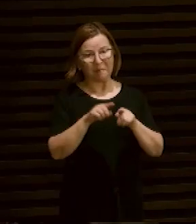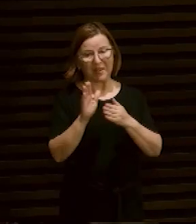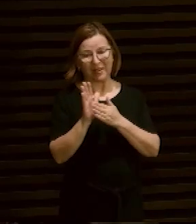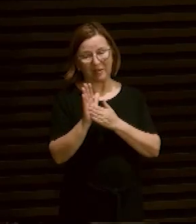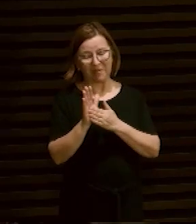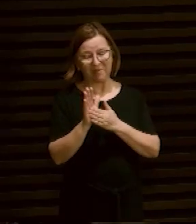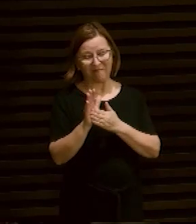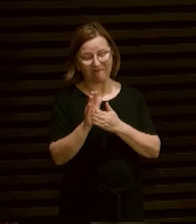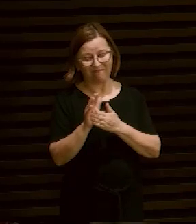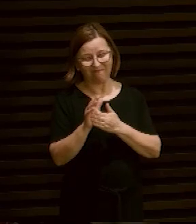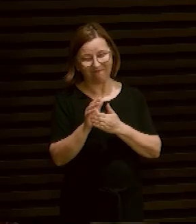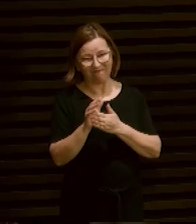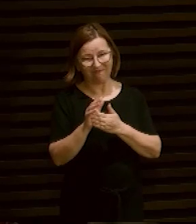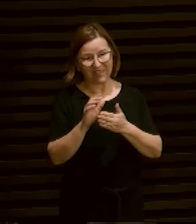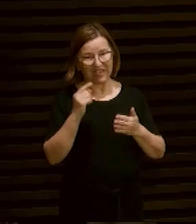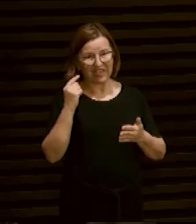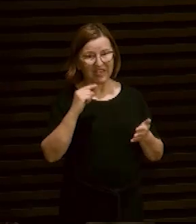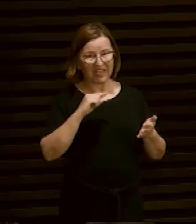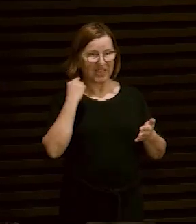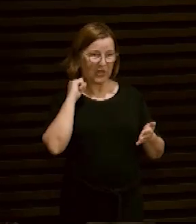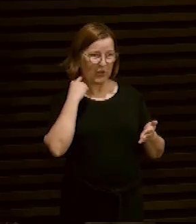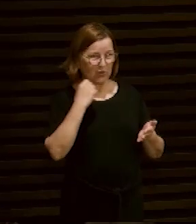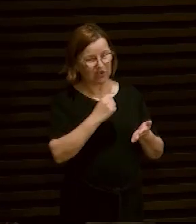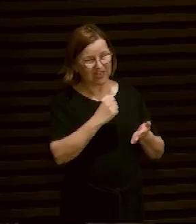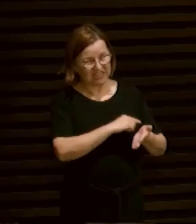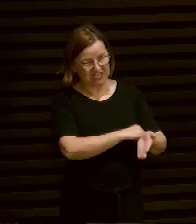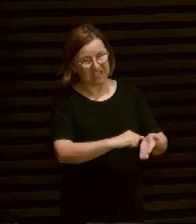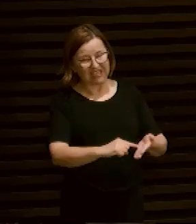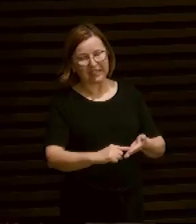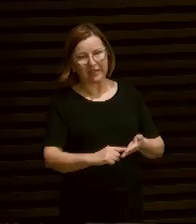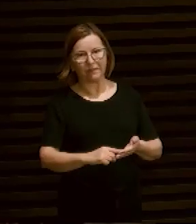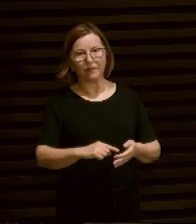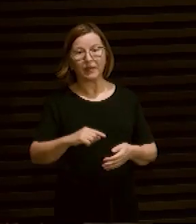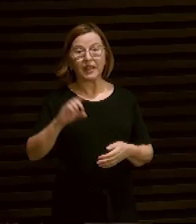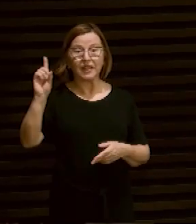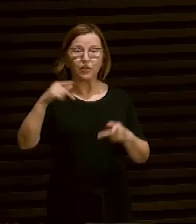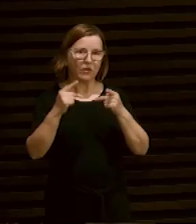era um sanguinário. Ele disse, não, você não vai construir casa para mim.